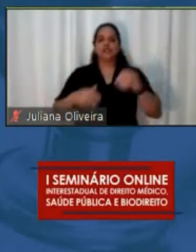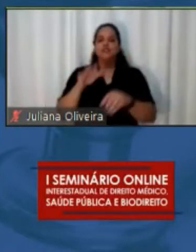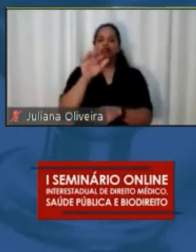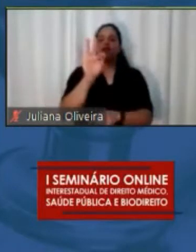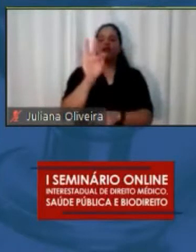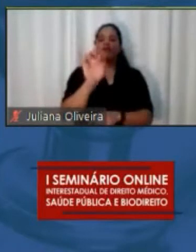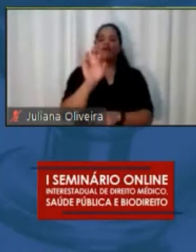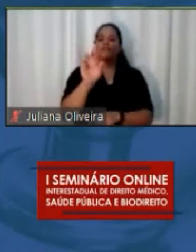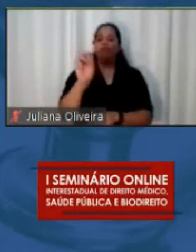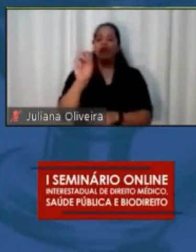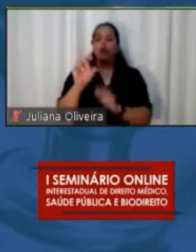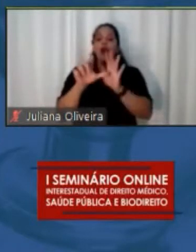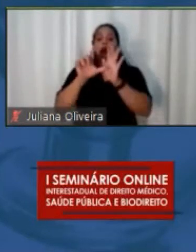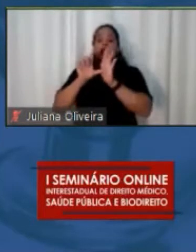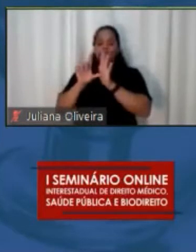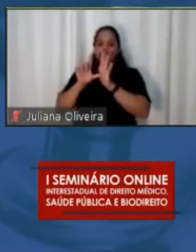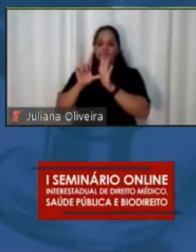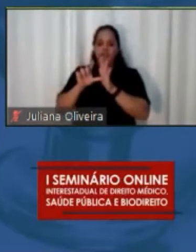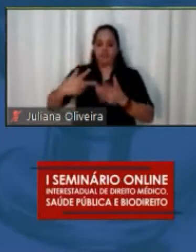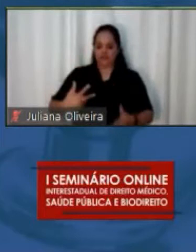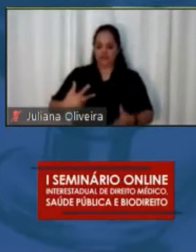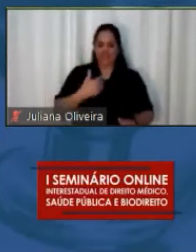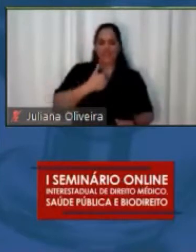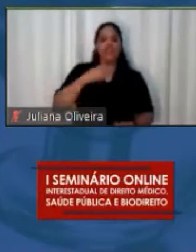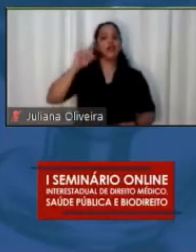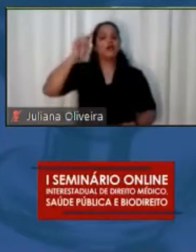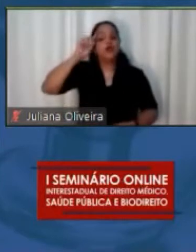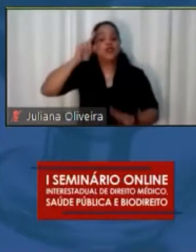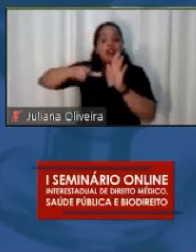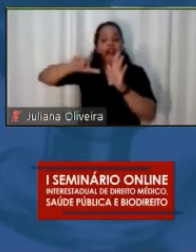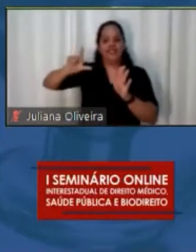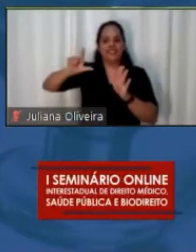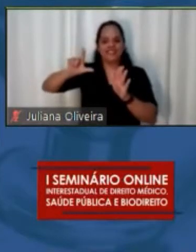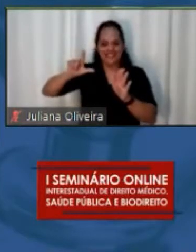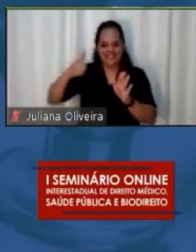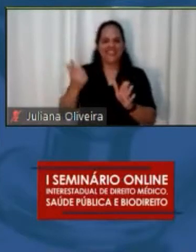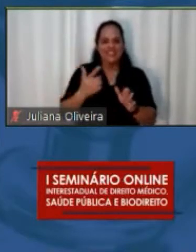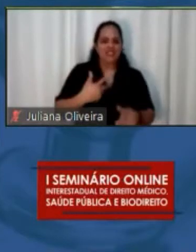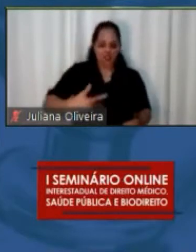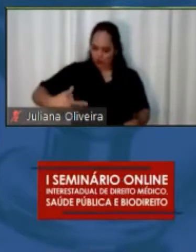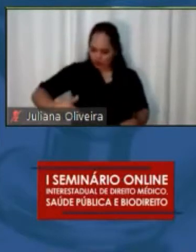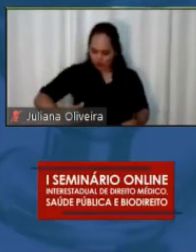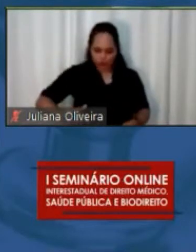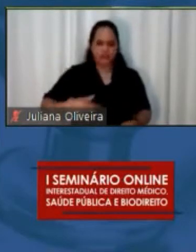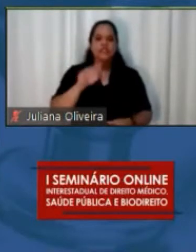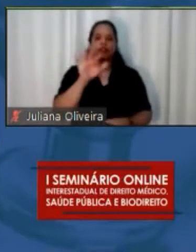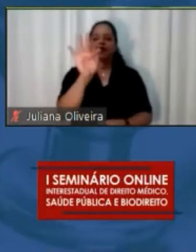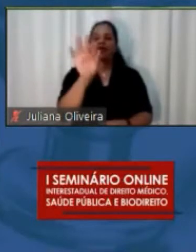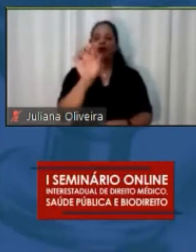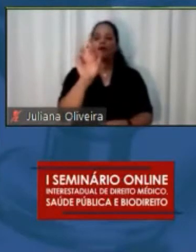cirurgia. Podiam ter tomado até mais, porque hoje em dia já existe essa formulação e naquela época não existia. Muito